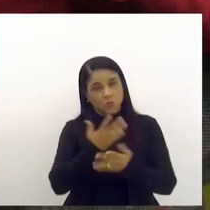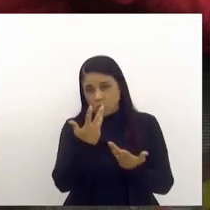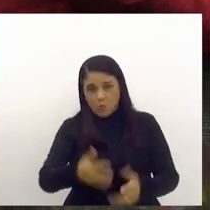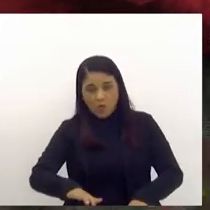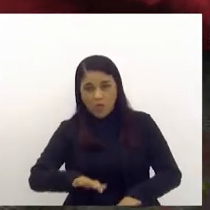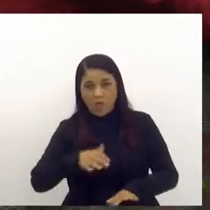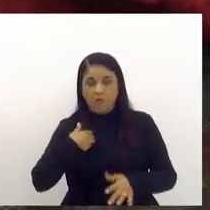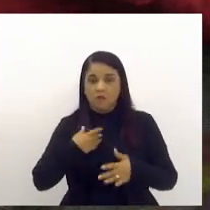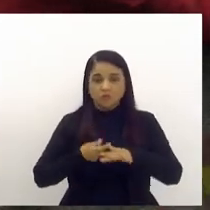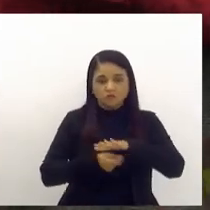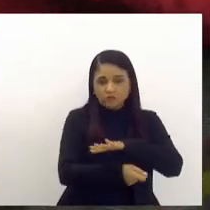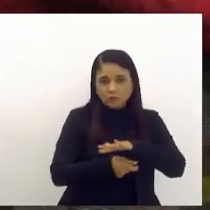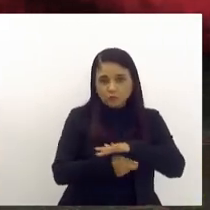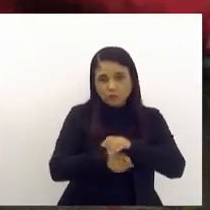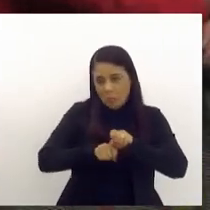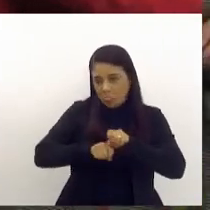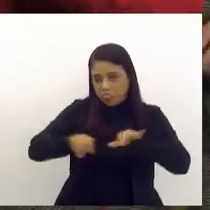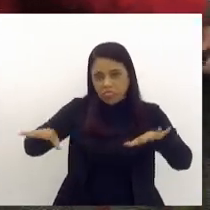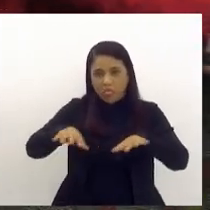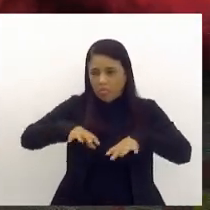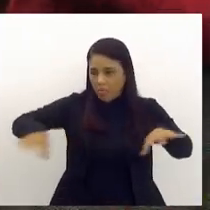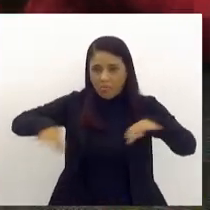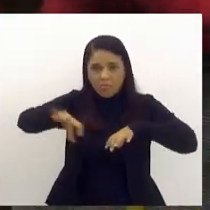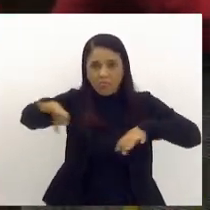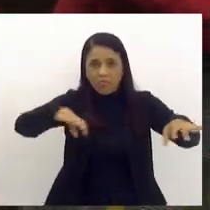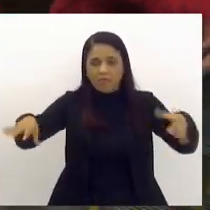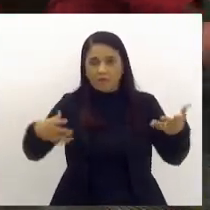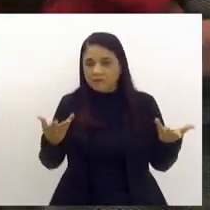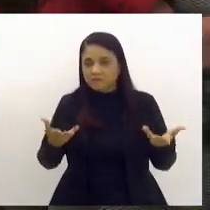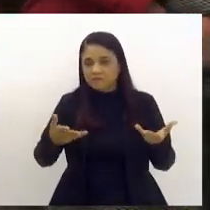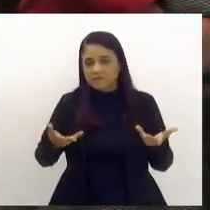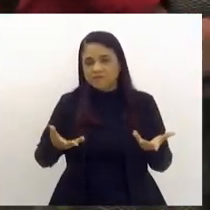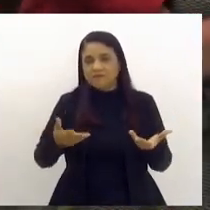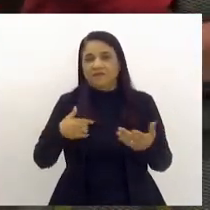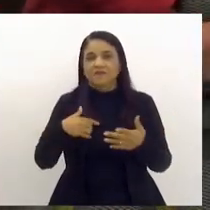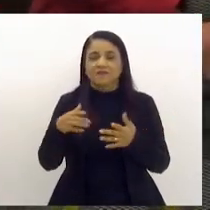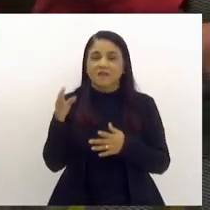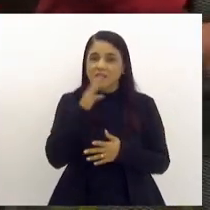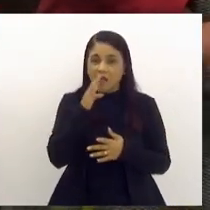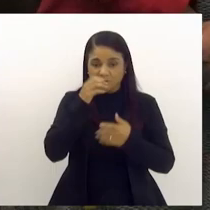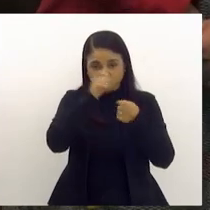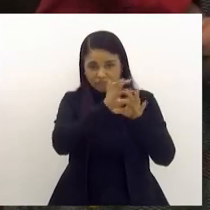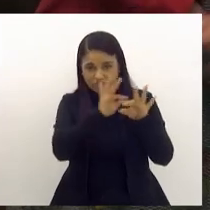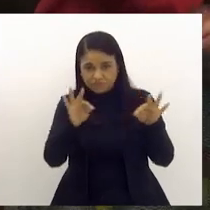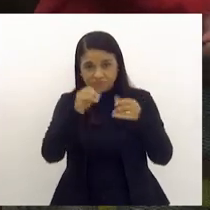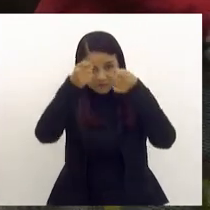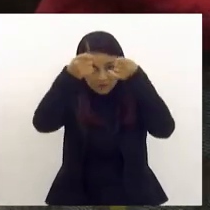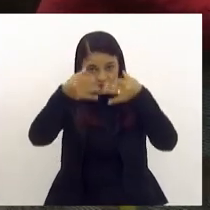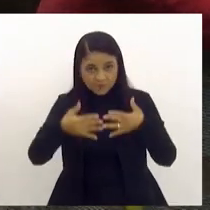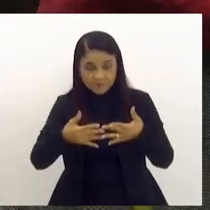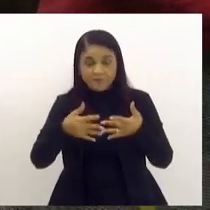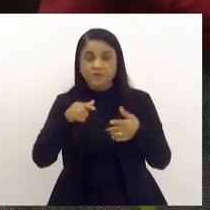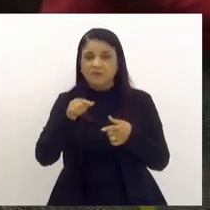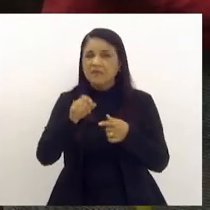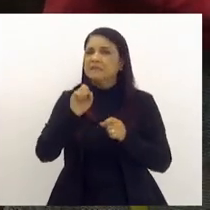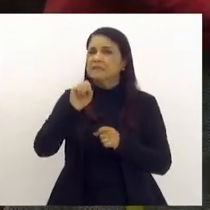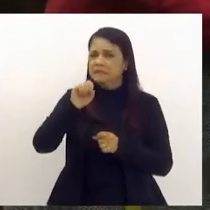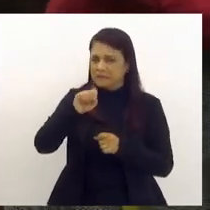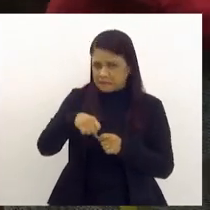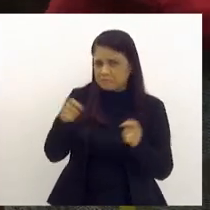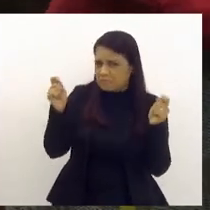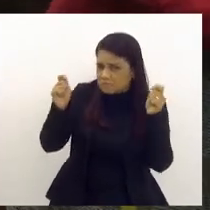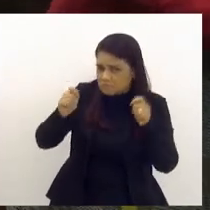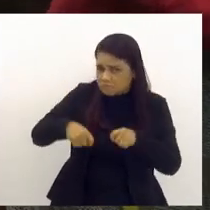fundos sejam dilapidados. Mas, presidente, muito rapidamente, só na linha do que Vossa Excelência falou, eu acho que sim, nós